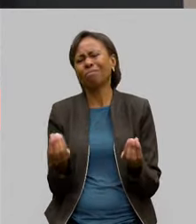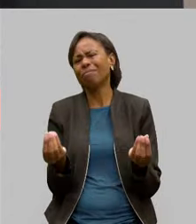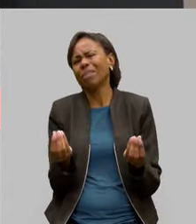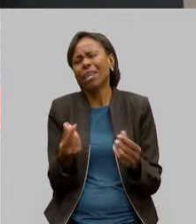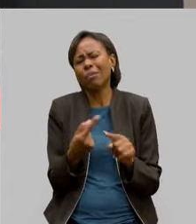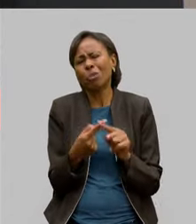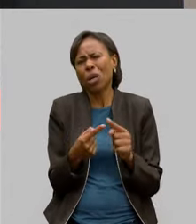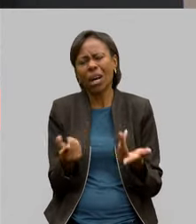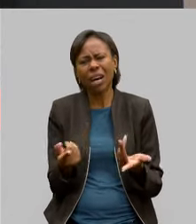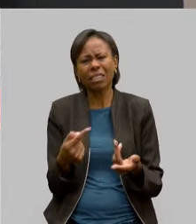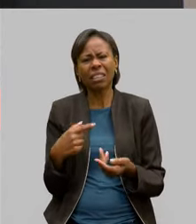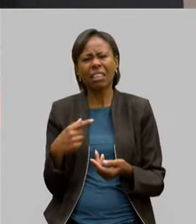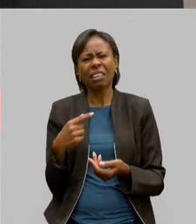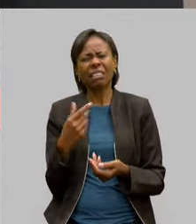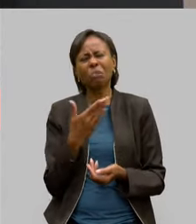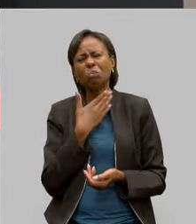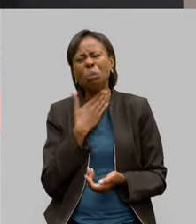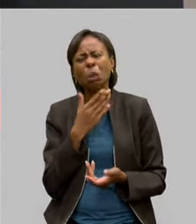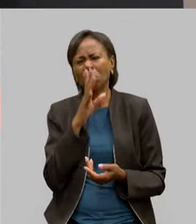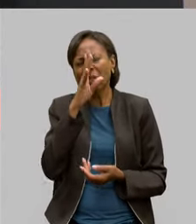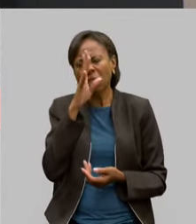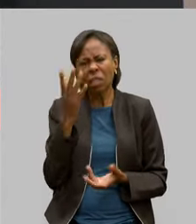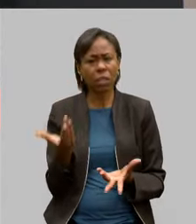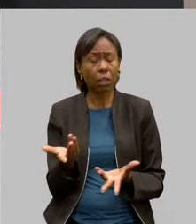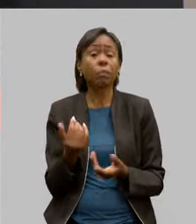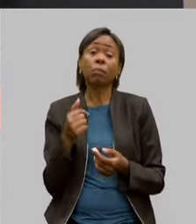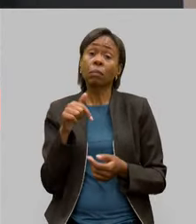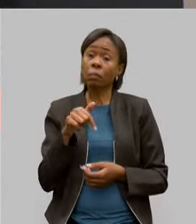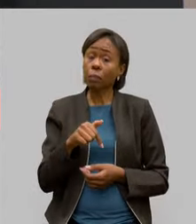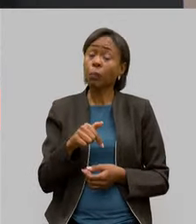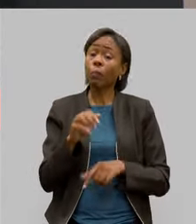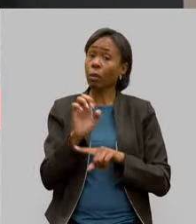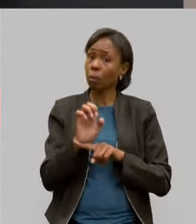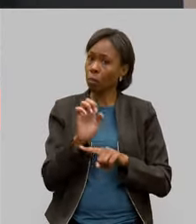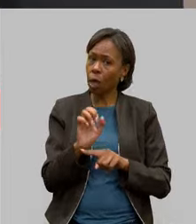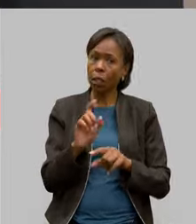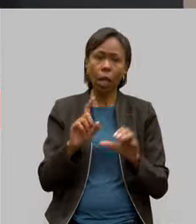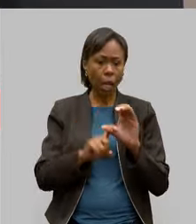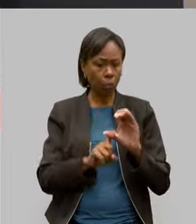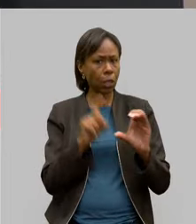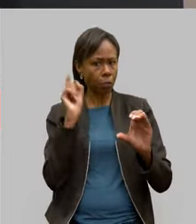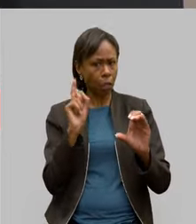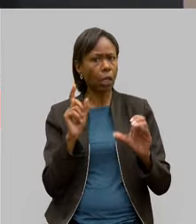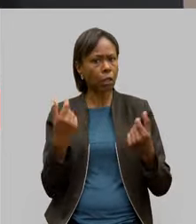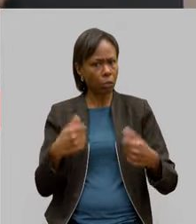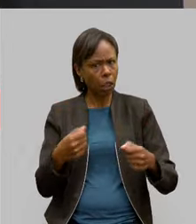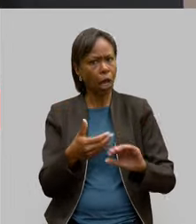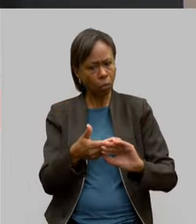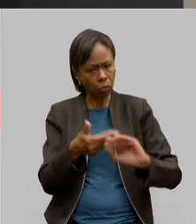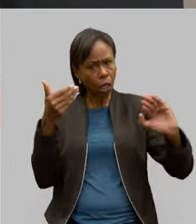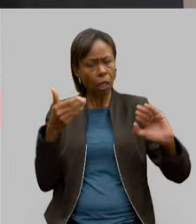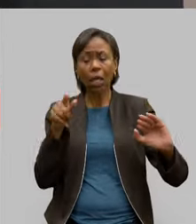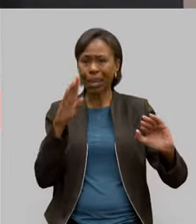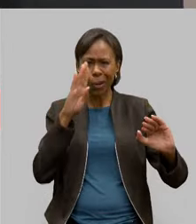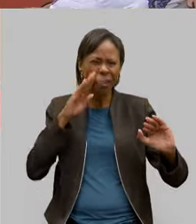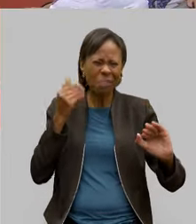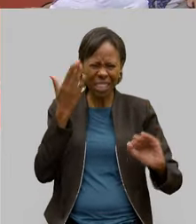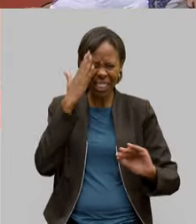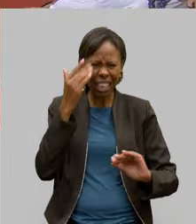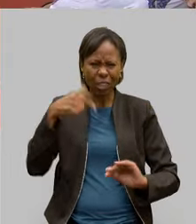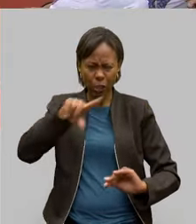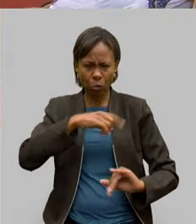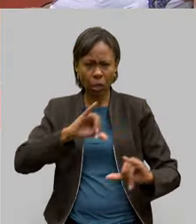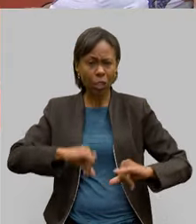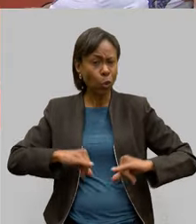atrav esse avanço nós vivemos num estado minério dependente nós precisamos largar a Bia sabe quanto a gente sofre nessa luta